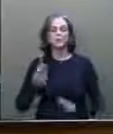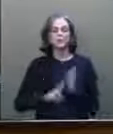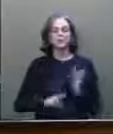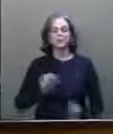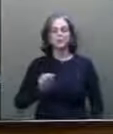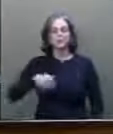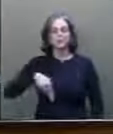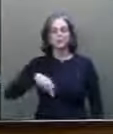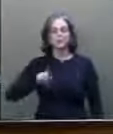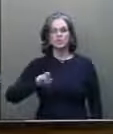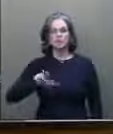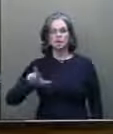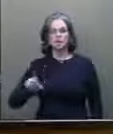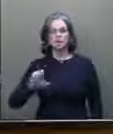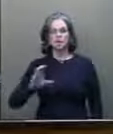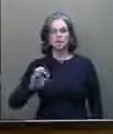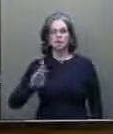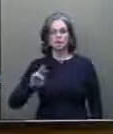Coronel.